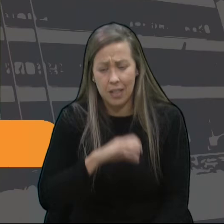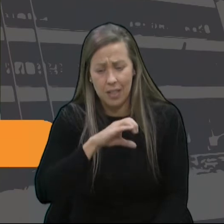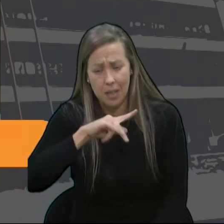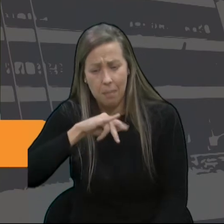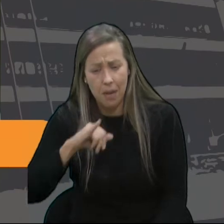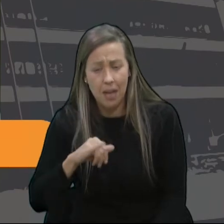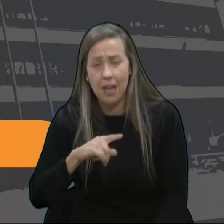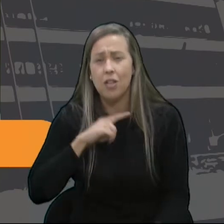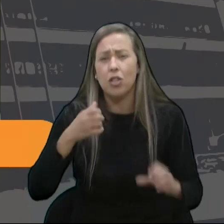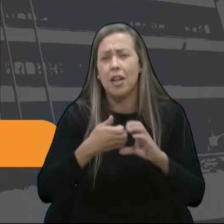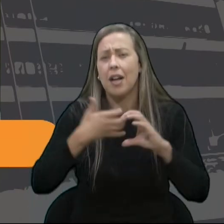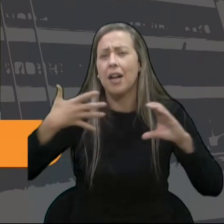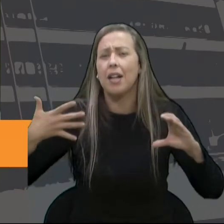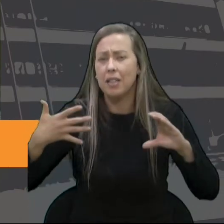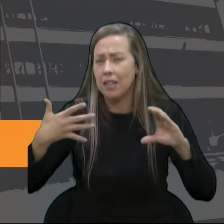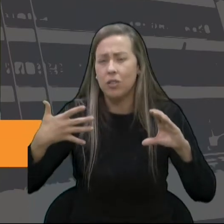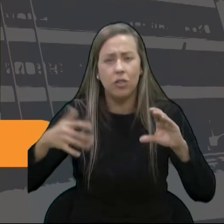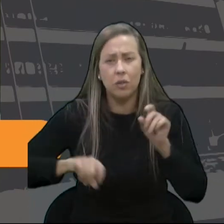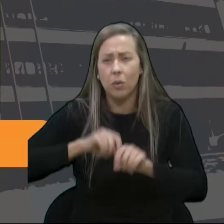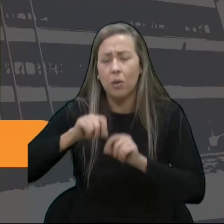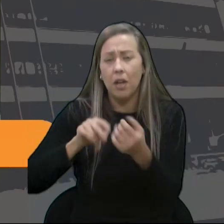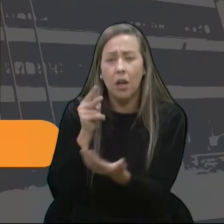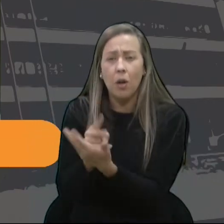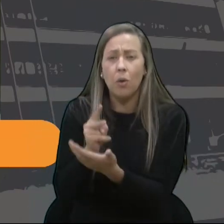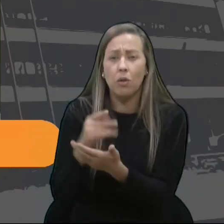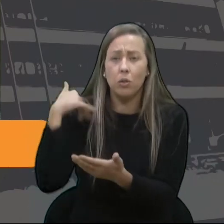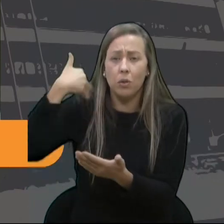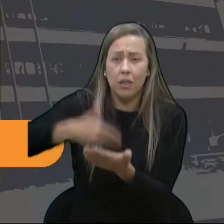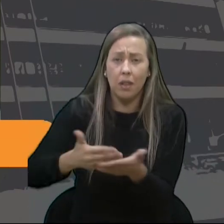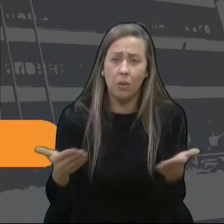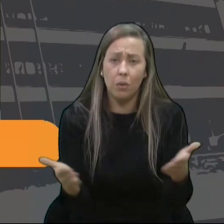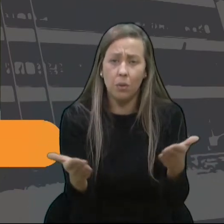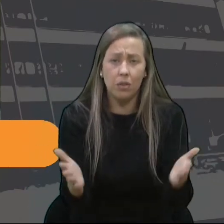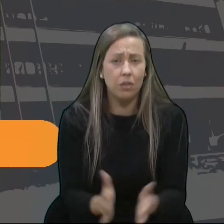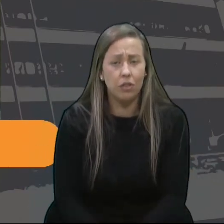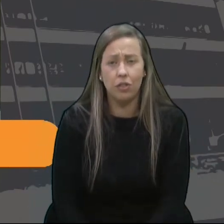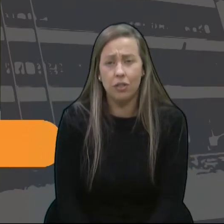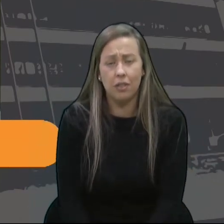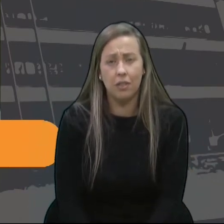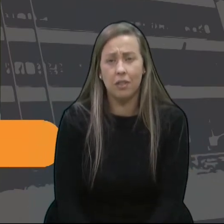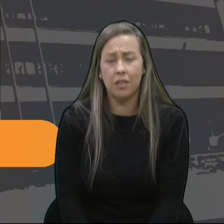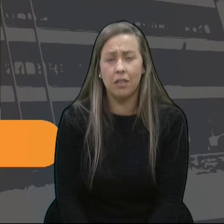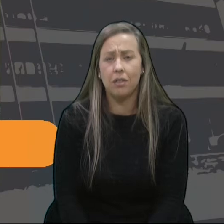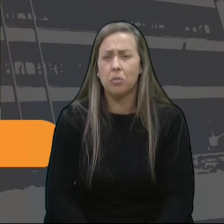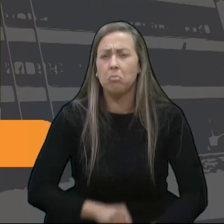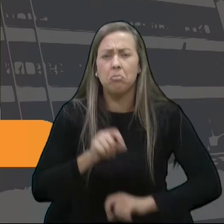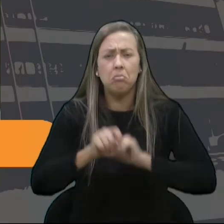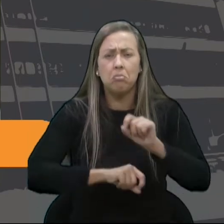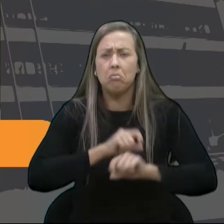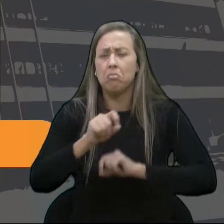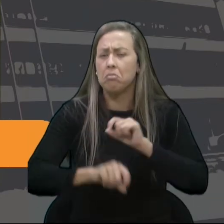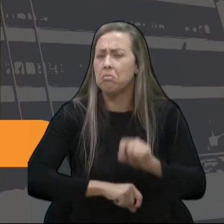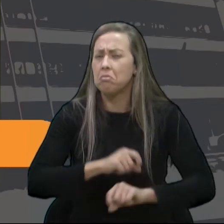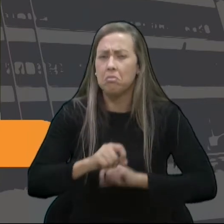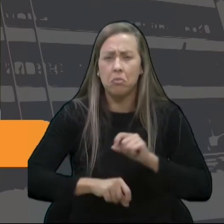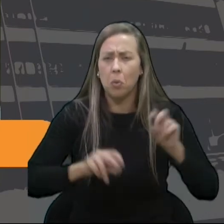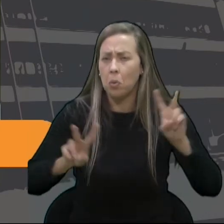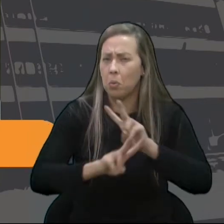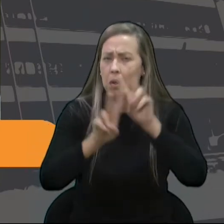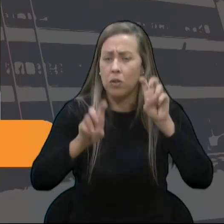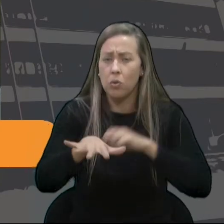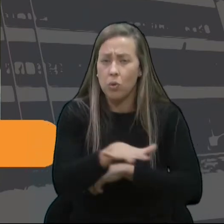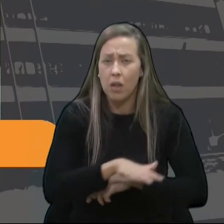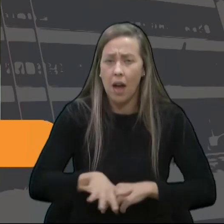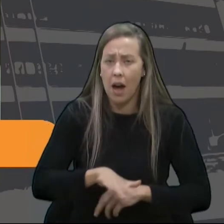existiam características que continuam até hoje. Um fato incontestável no mundo